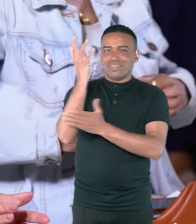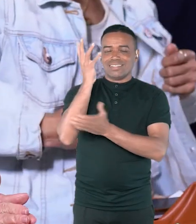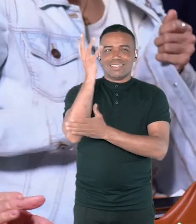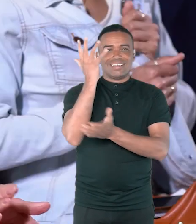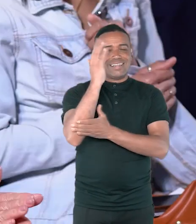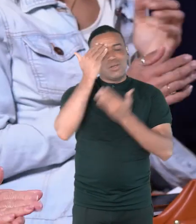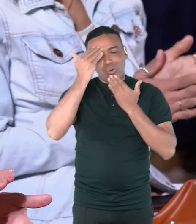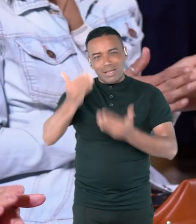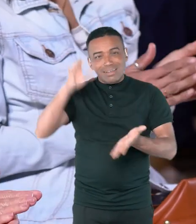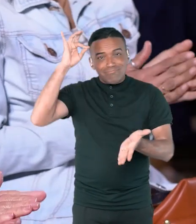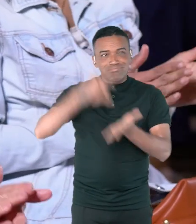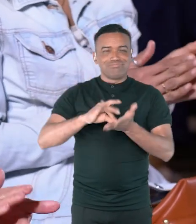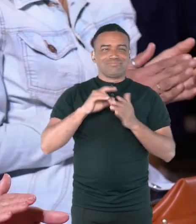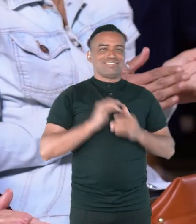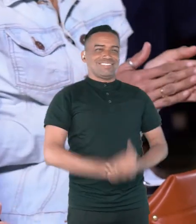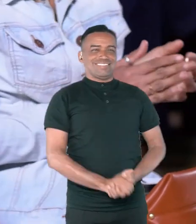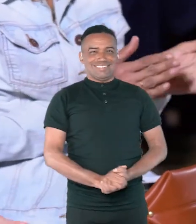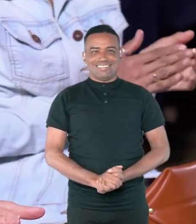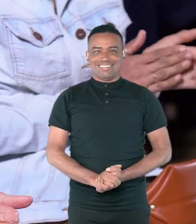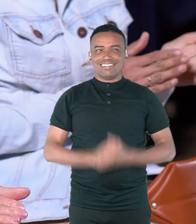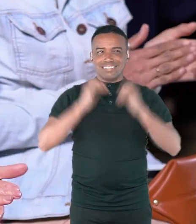A plateia aplaude vigorosamente.